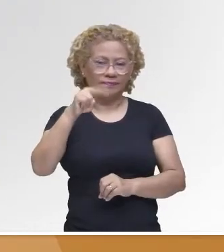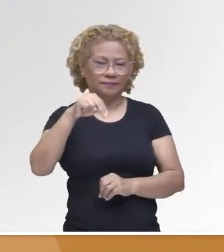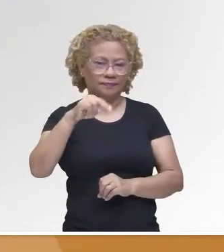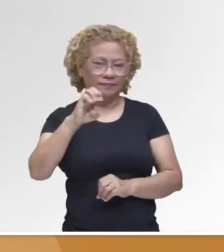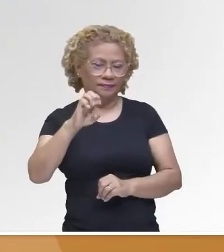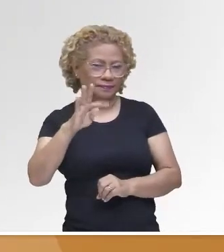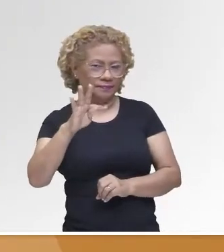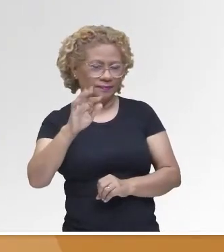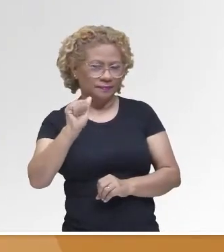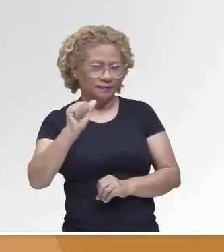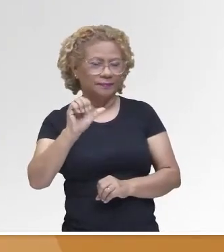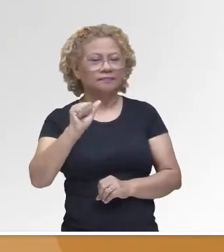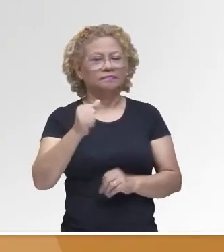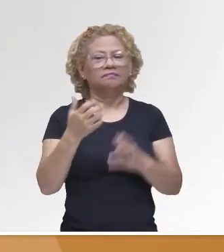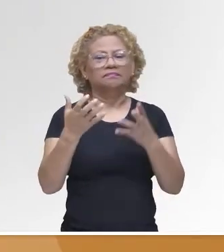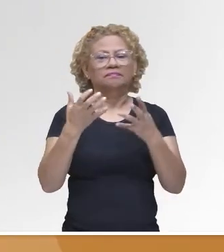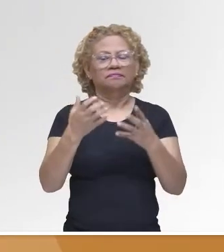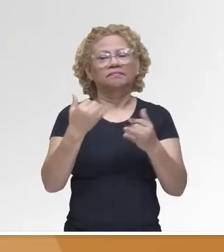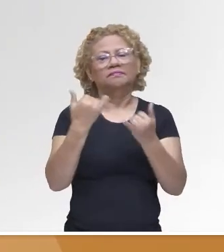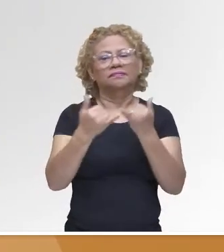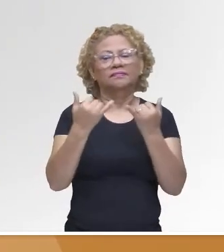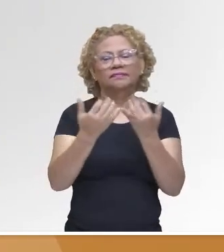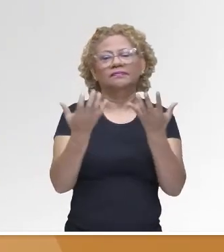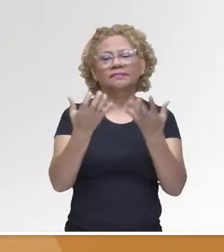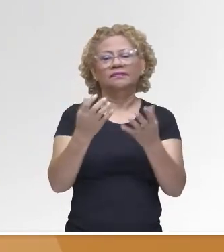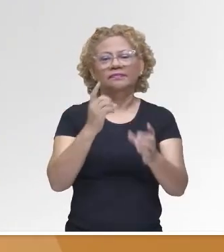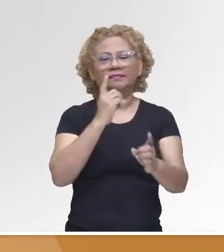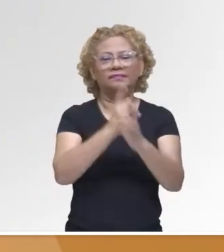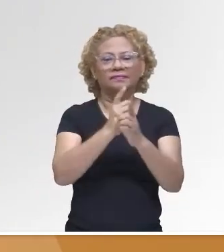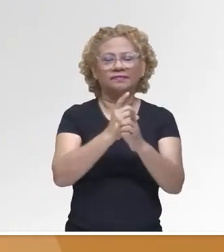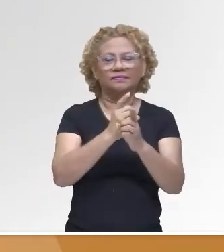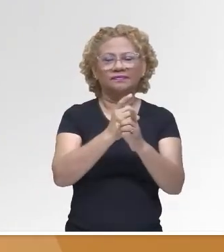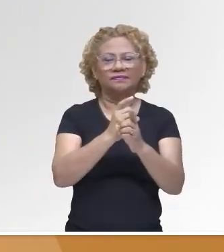de investigação filosófica. O que é isso? Vamos ver.